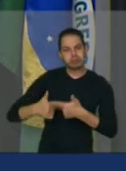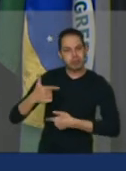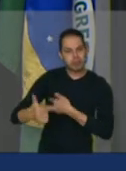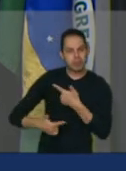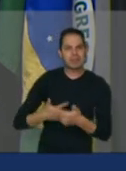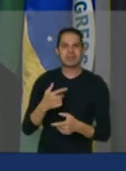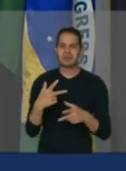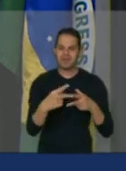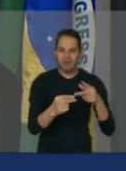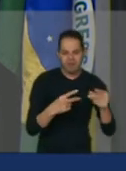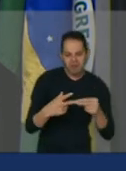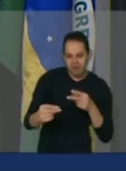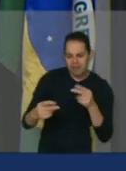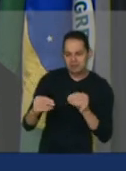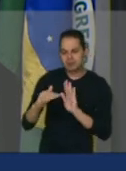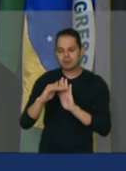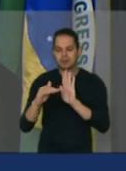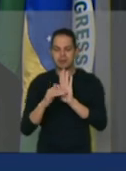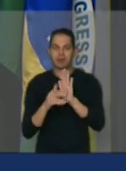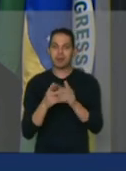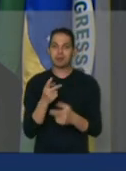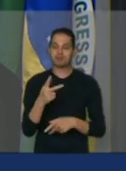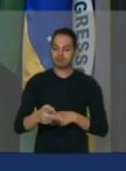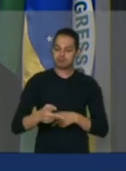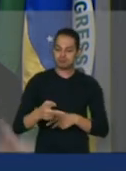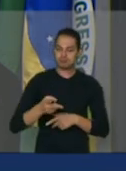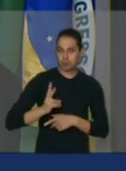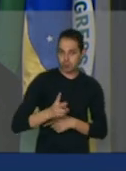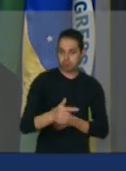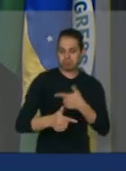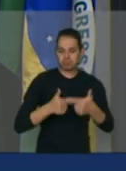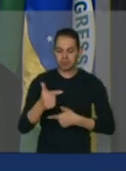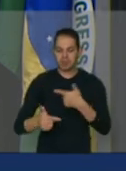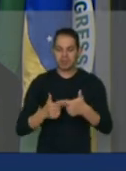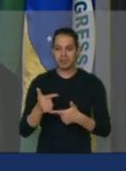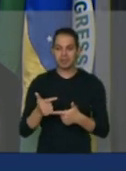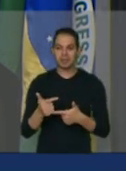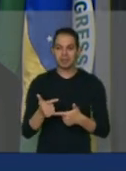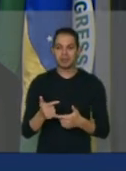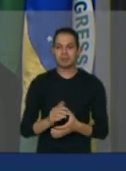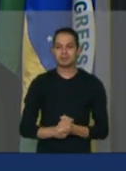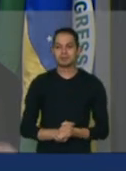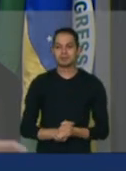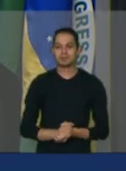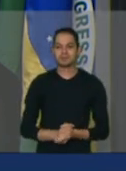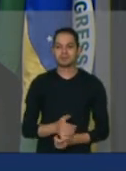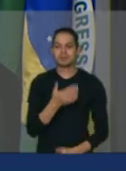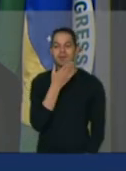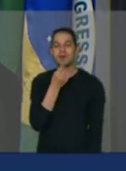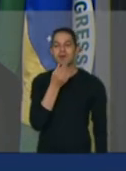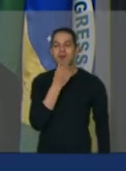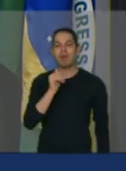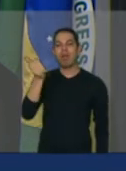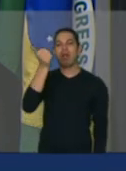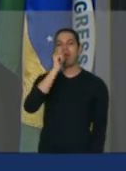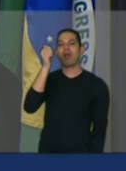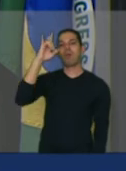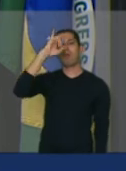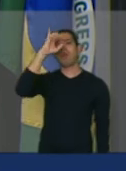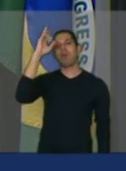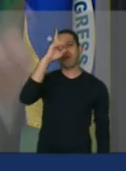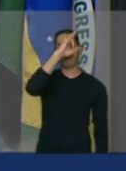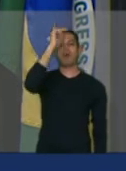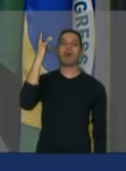população, criando programas para manutenção de empregos, aquele cachaceiro que um dia, infelizmente, foi presidente do Brasil,